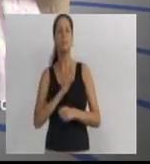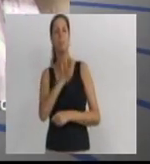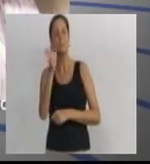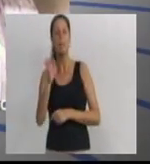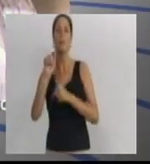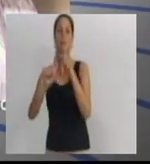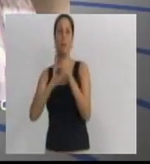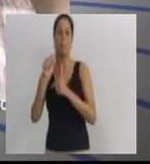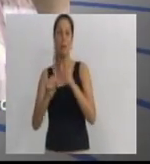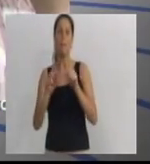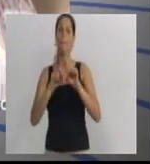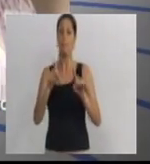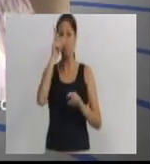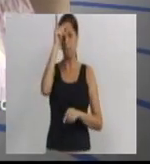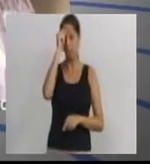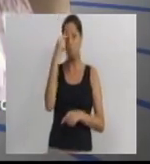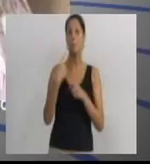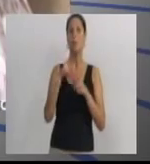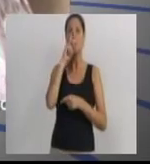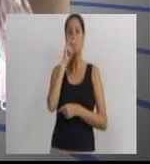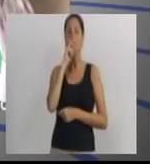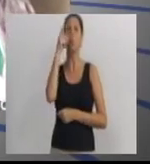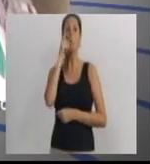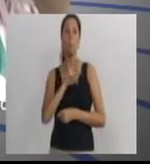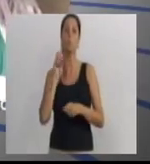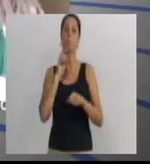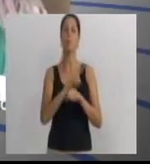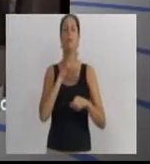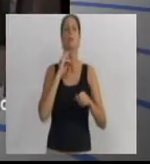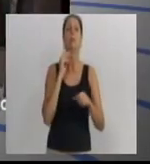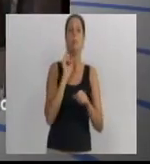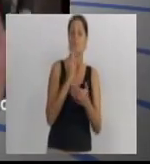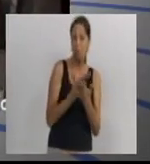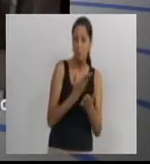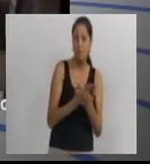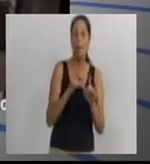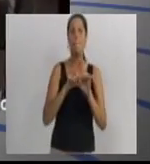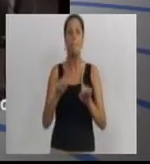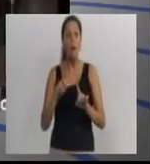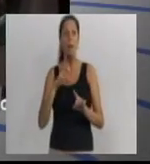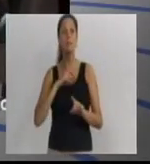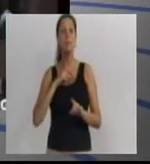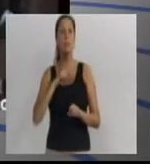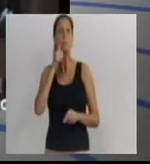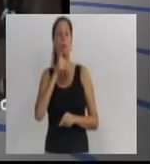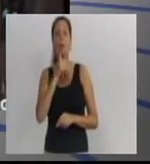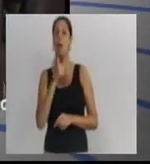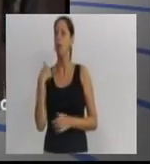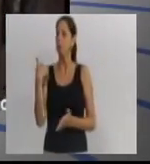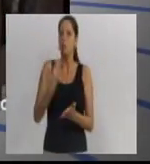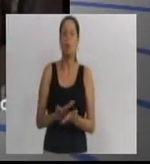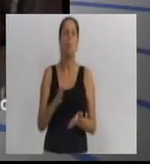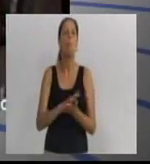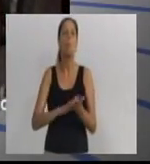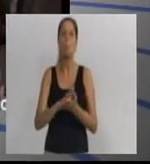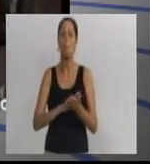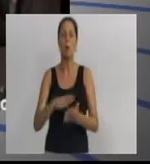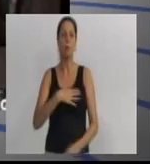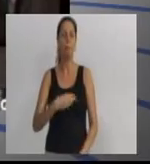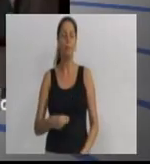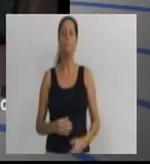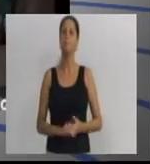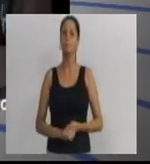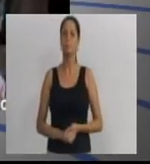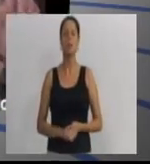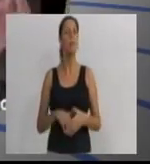aqueles que conseguiram uma vaga, né? Porque a mãe da Harmonia continua esperando. Enquanto muitos pais, né, deixam os filhos nas creches e começam